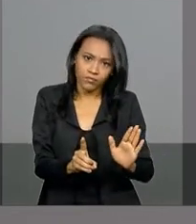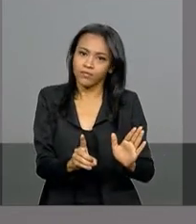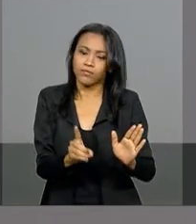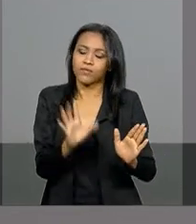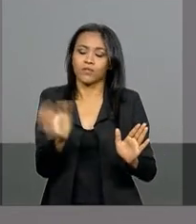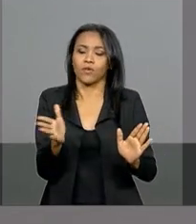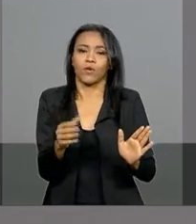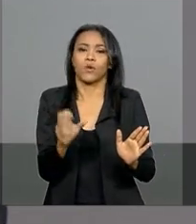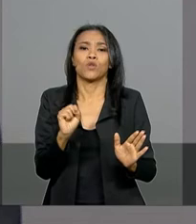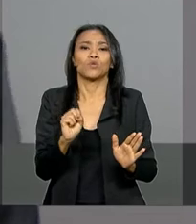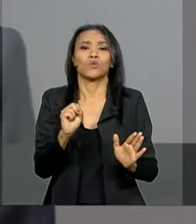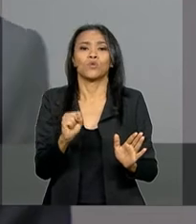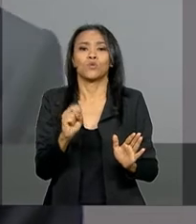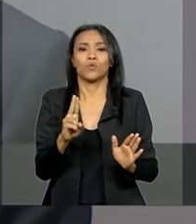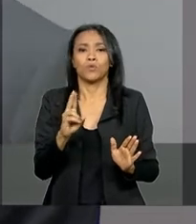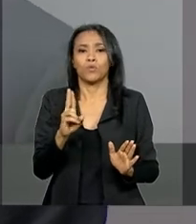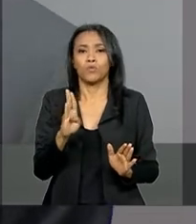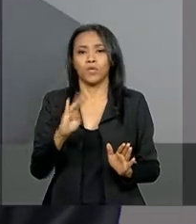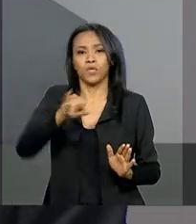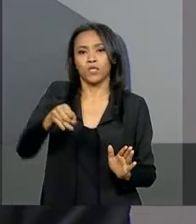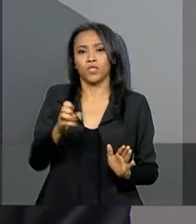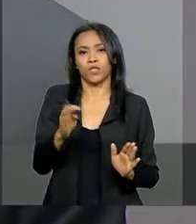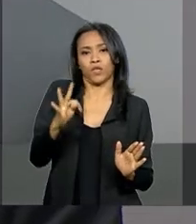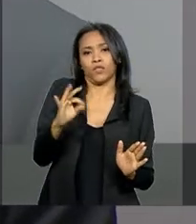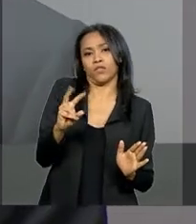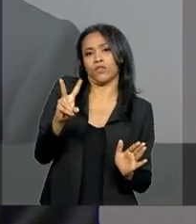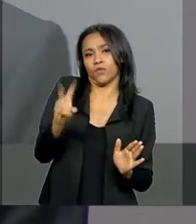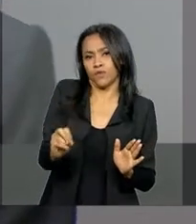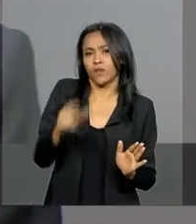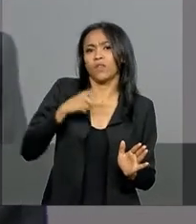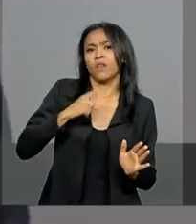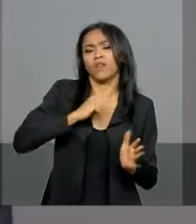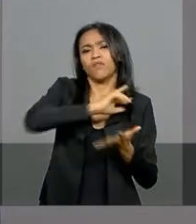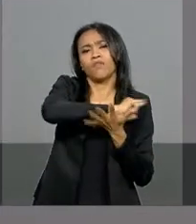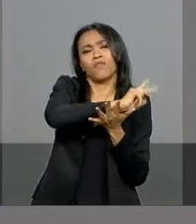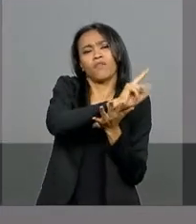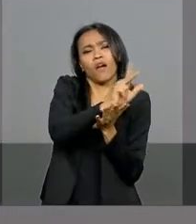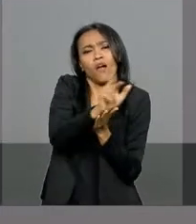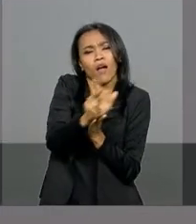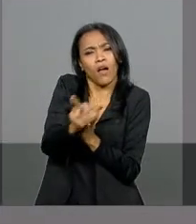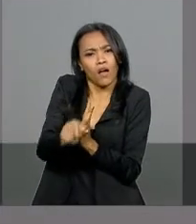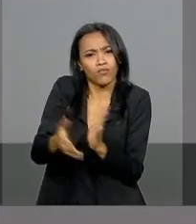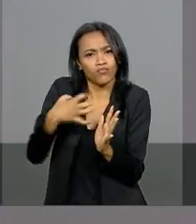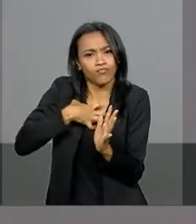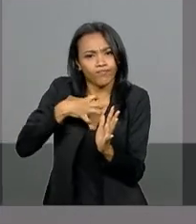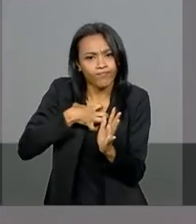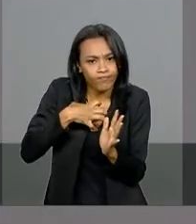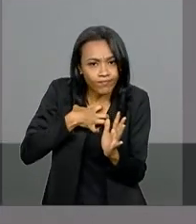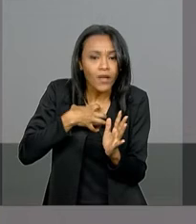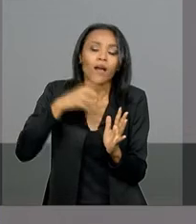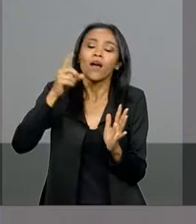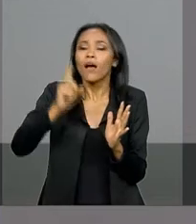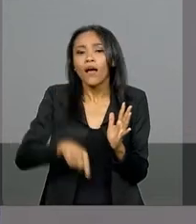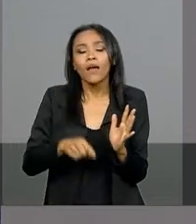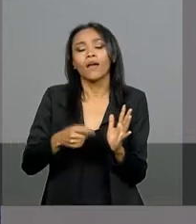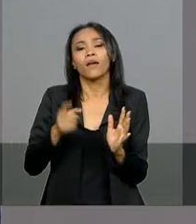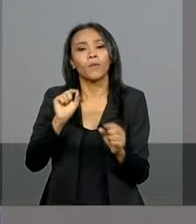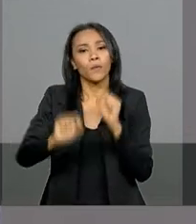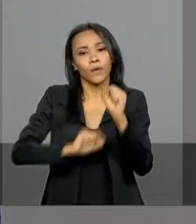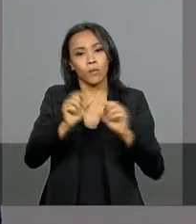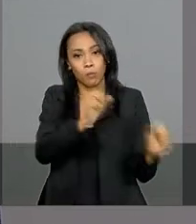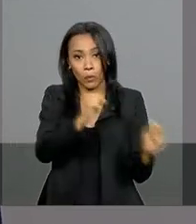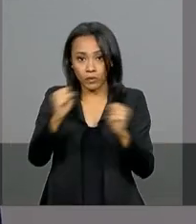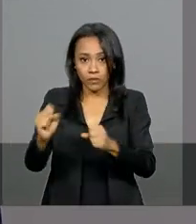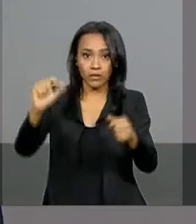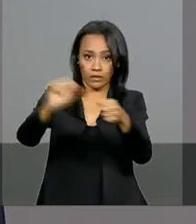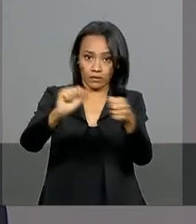do titular têm natureza muito distinta é uma autoridade a ser exercida não